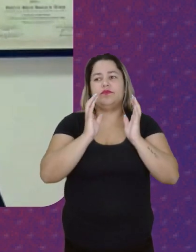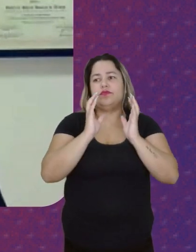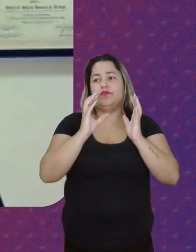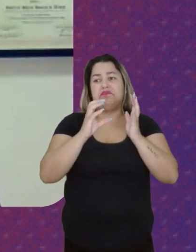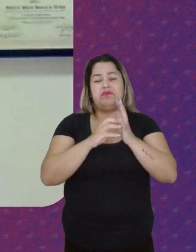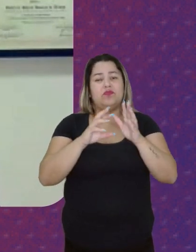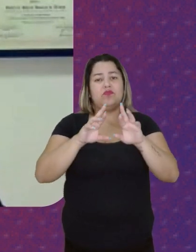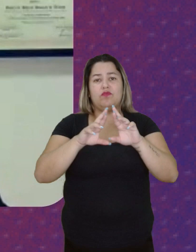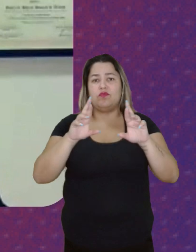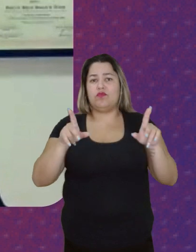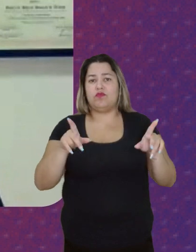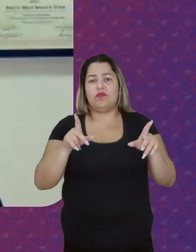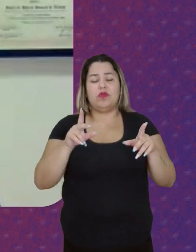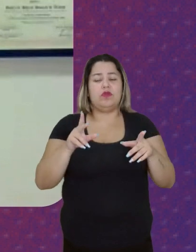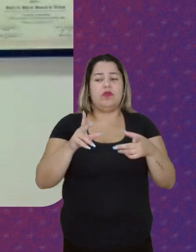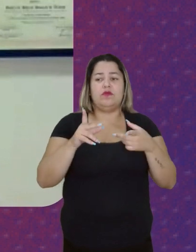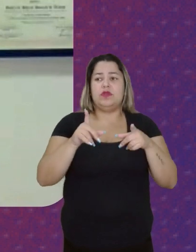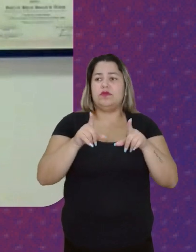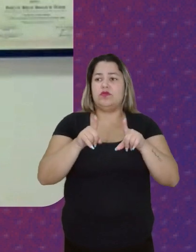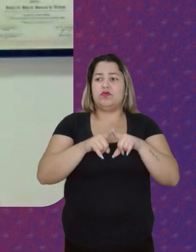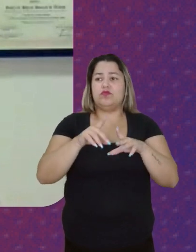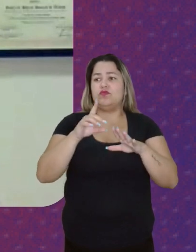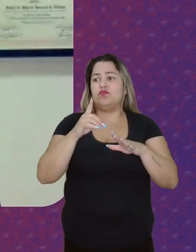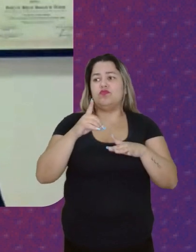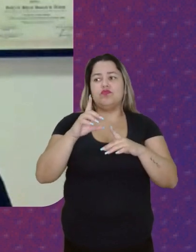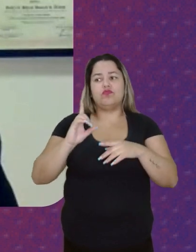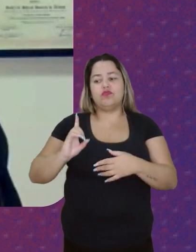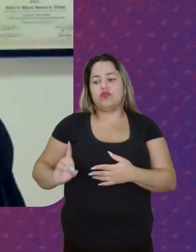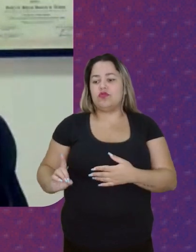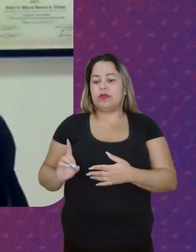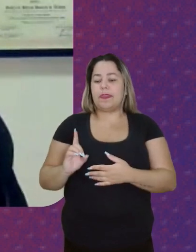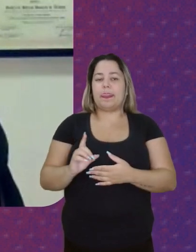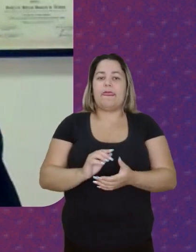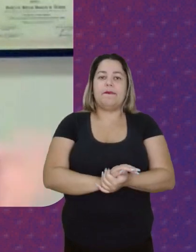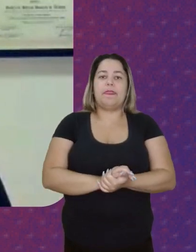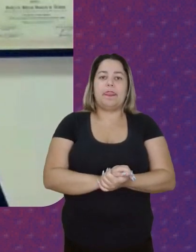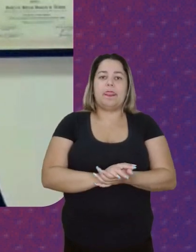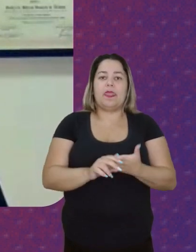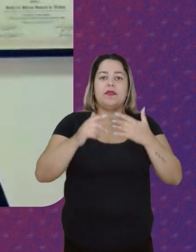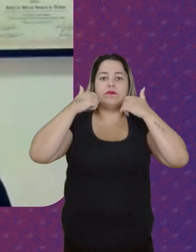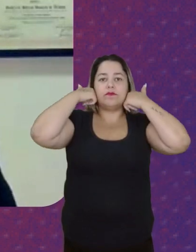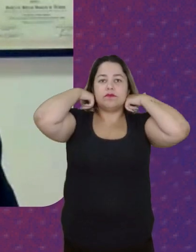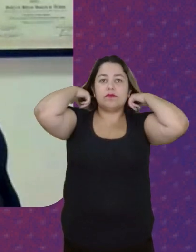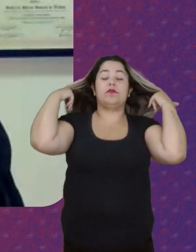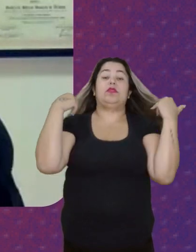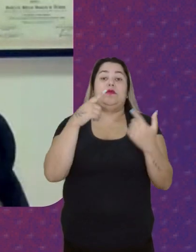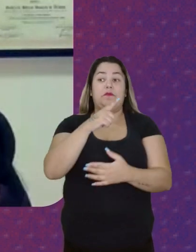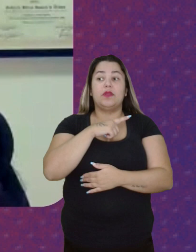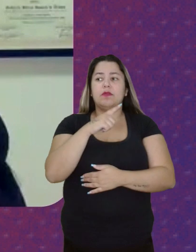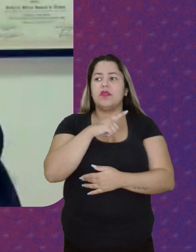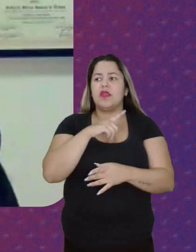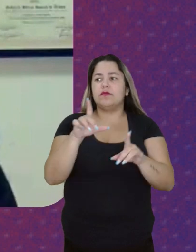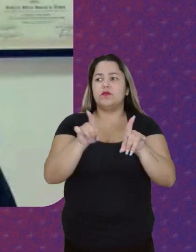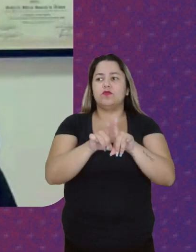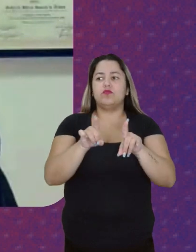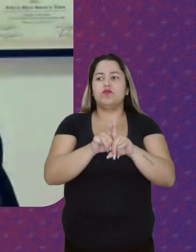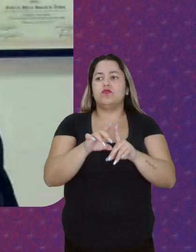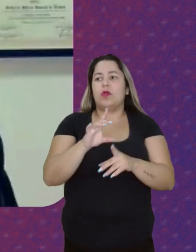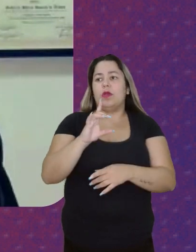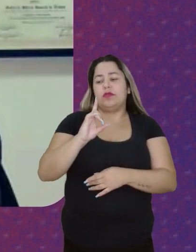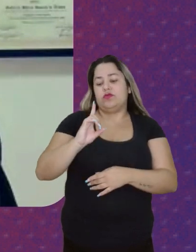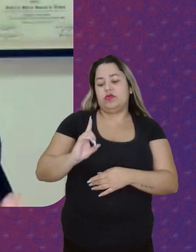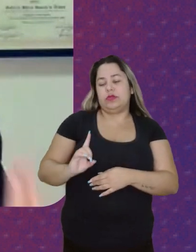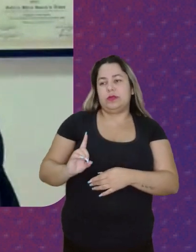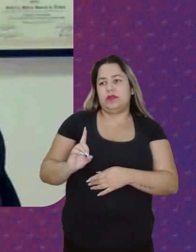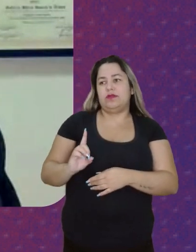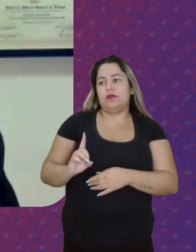ideologia completamente diversa, de ideologia de direita, né? Então, ou vice-versa, candidatos de ideologia de direita,